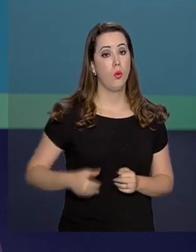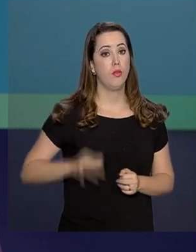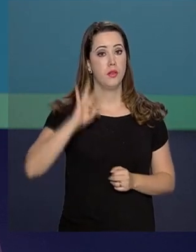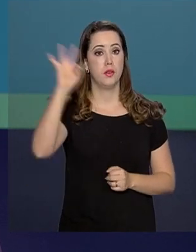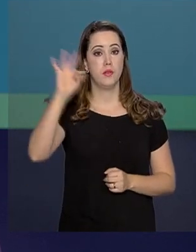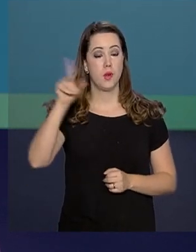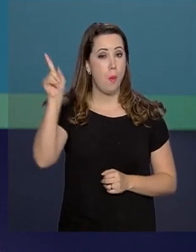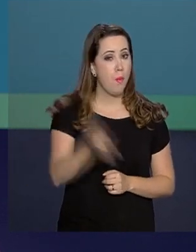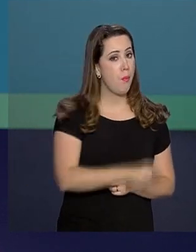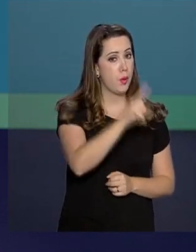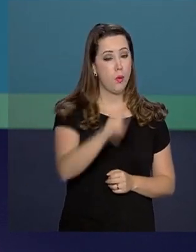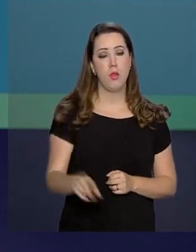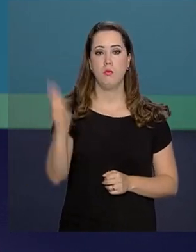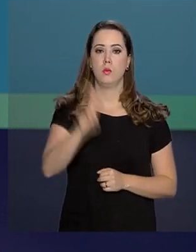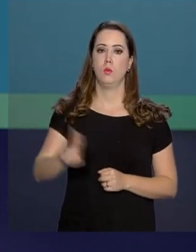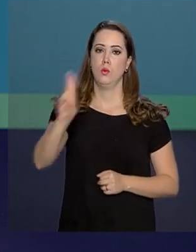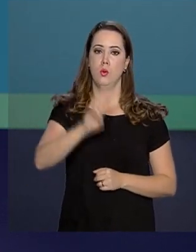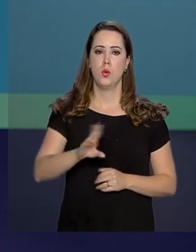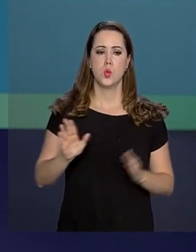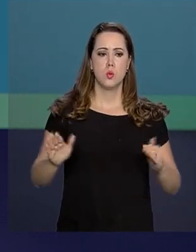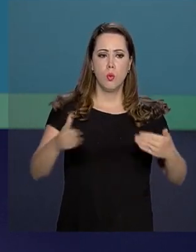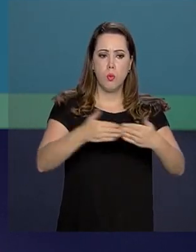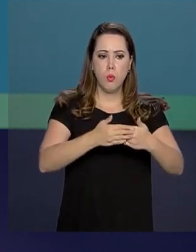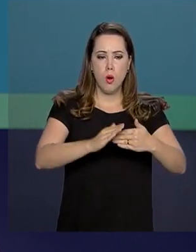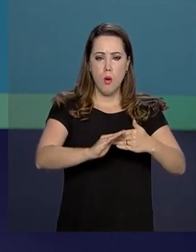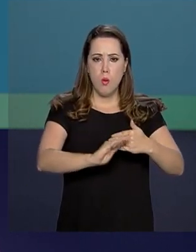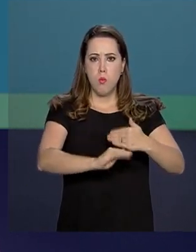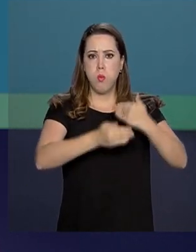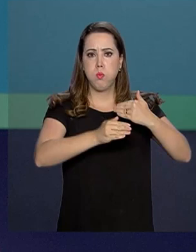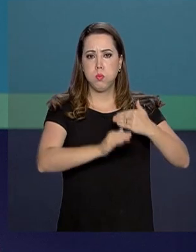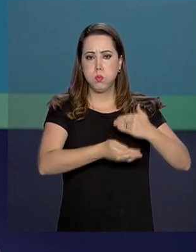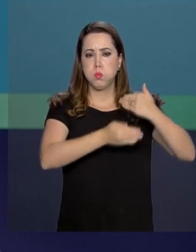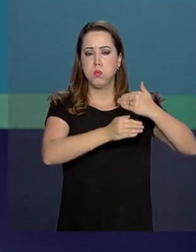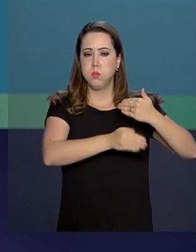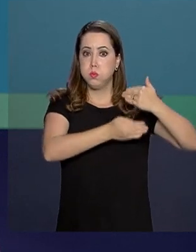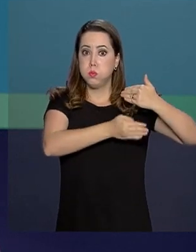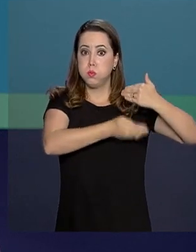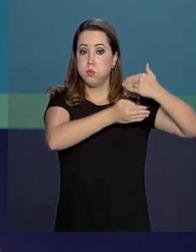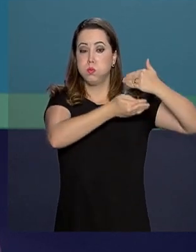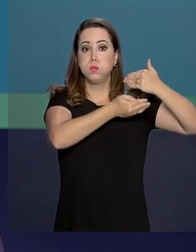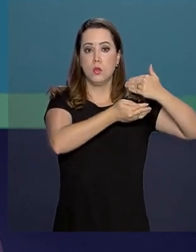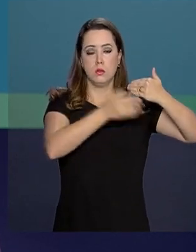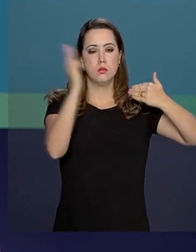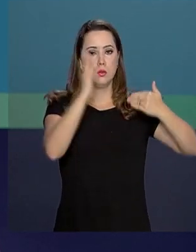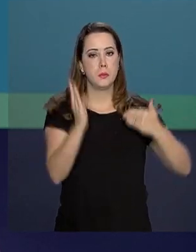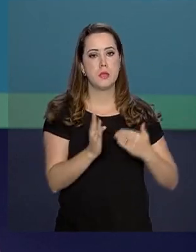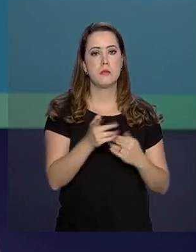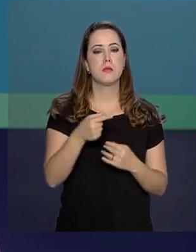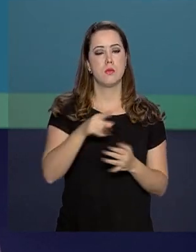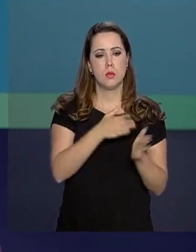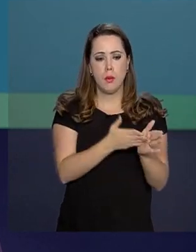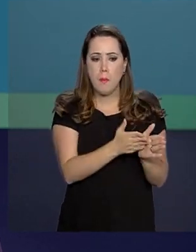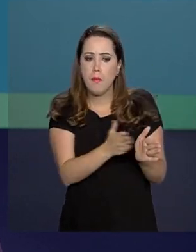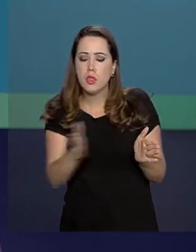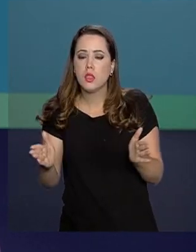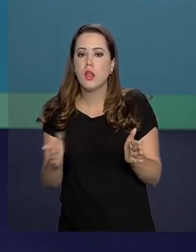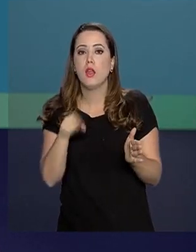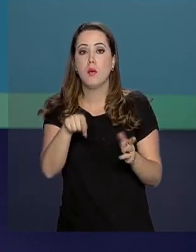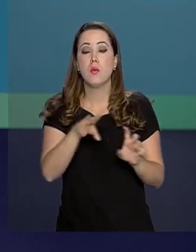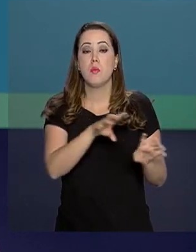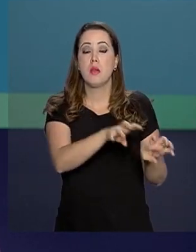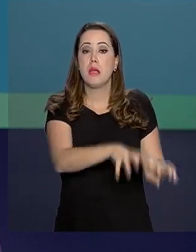governo federal proíbe uso do método conhecido como a montante em barragens no Brasil e estipula prazo para que